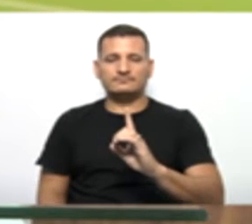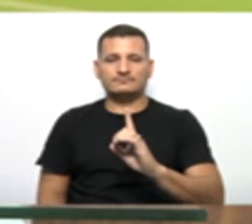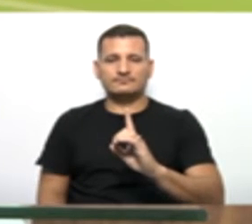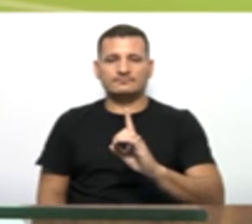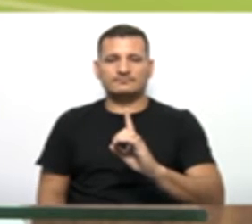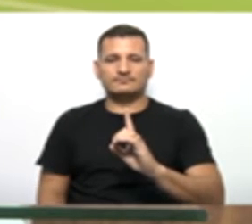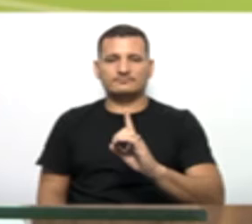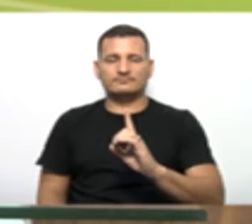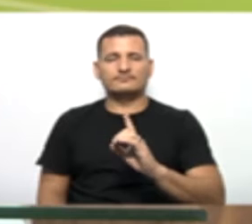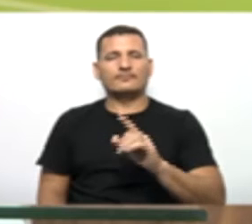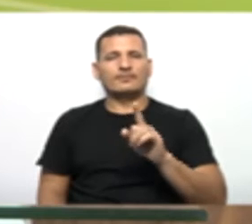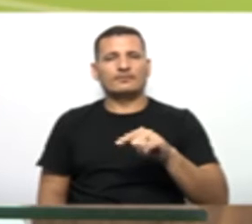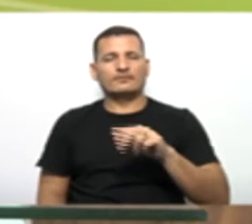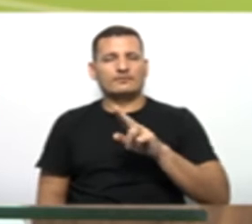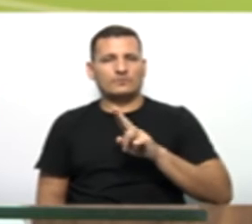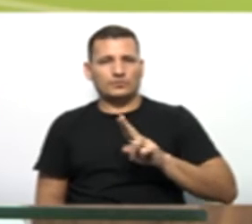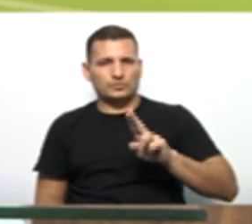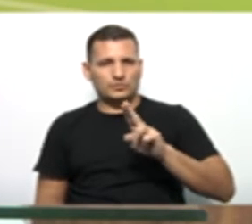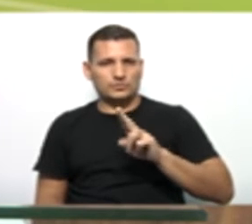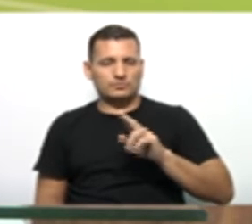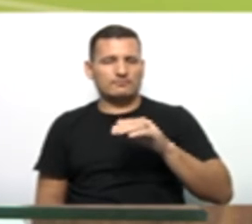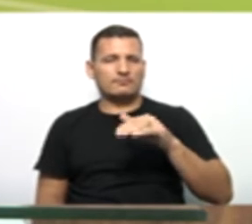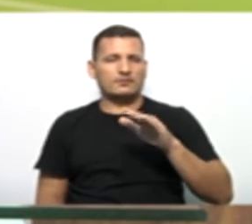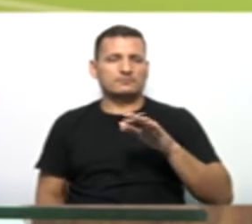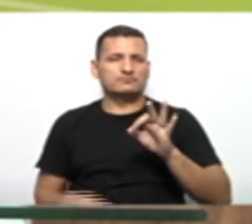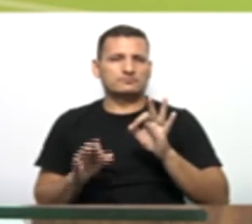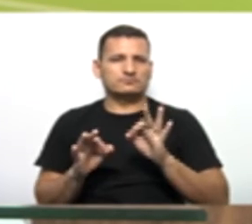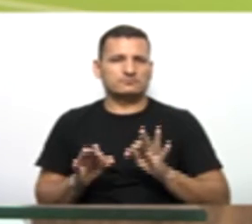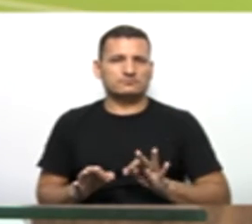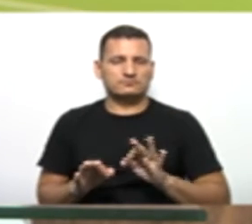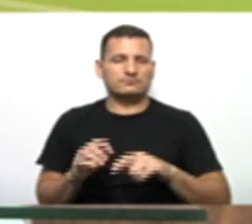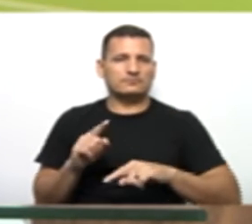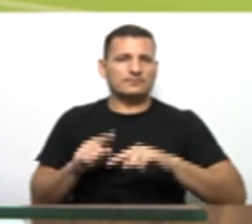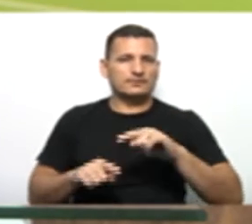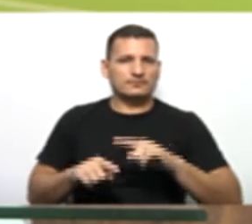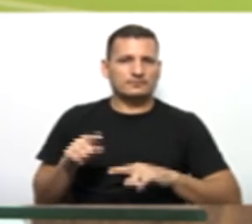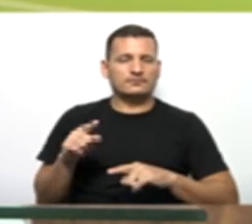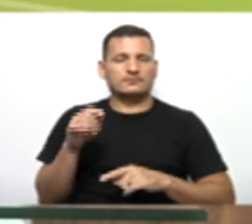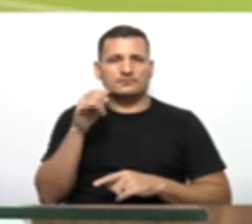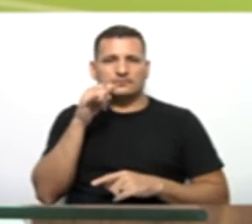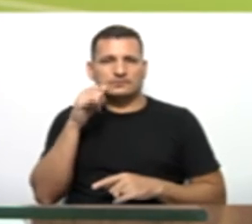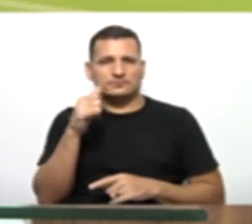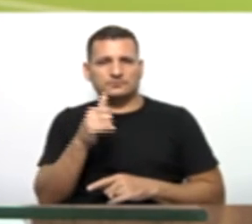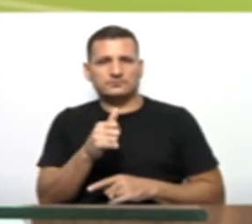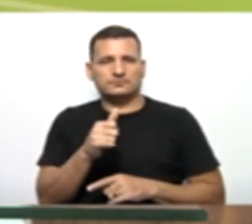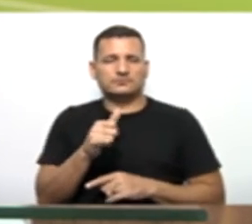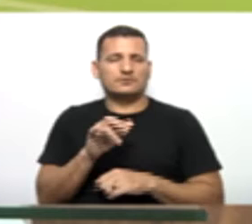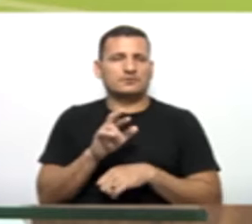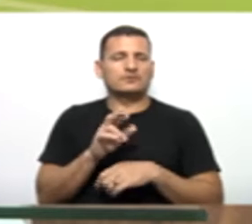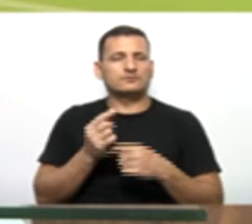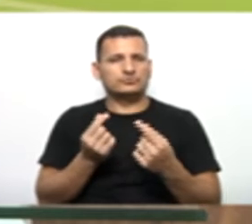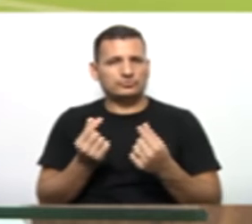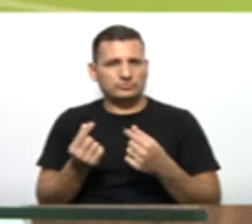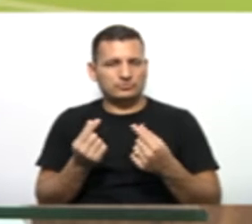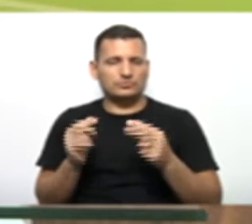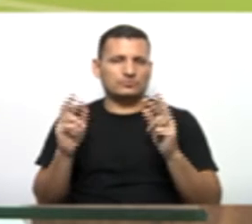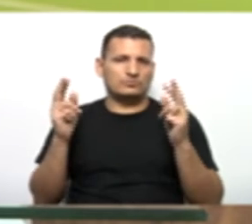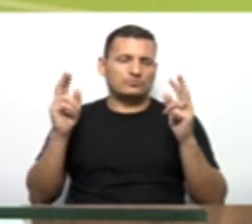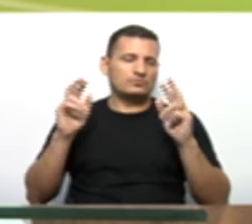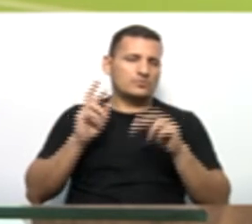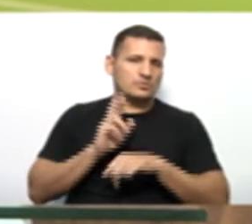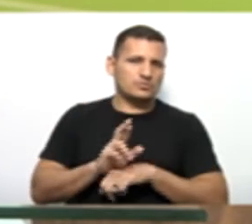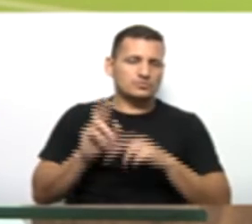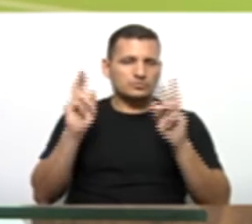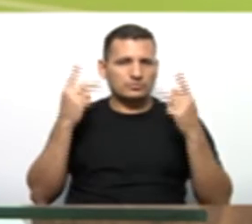D, é o uso mais racional de matérias-primas, energia, recursos financeiros e humanos para